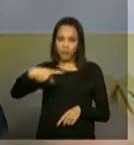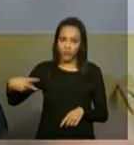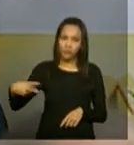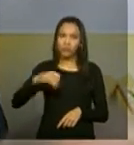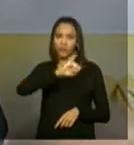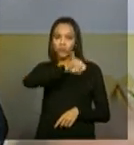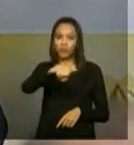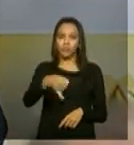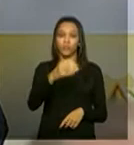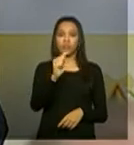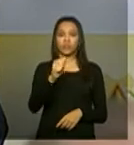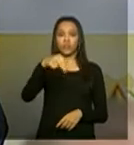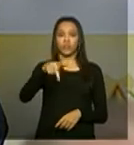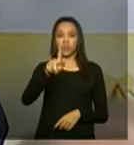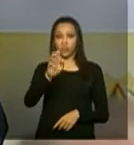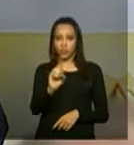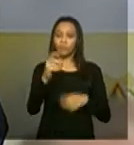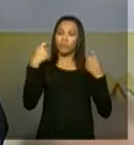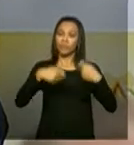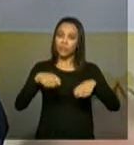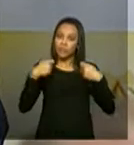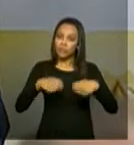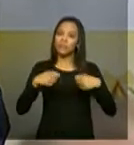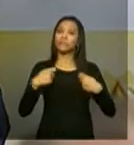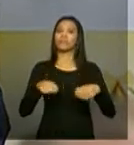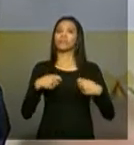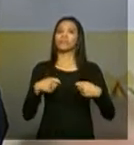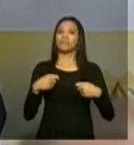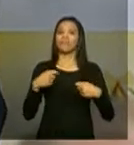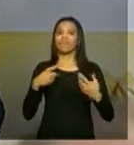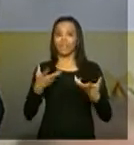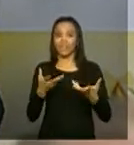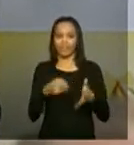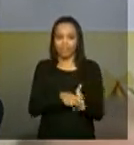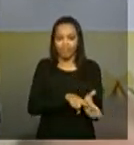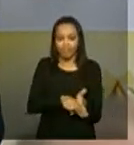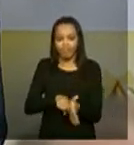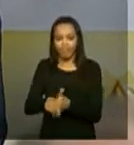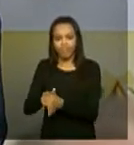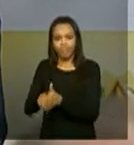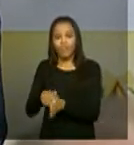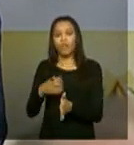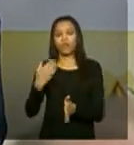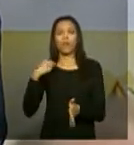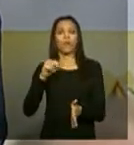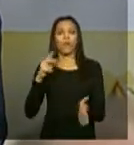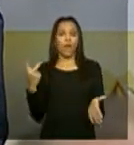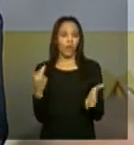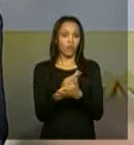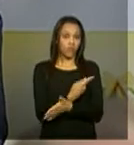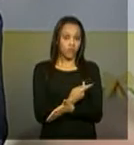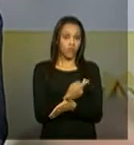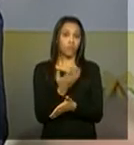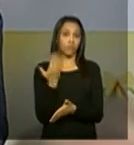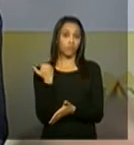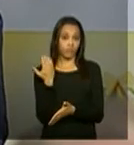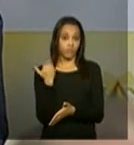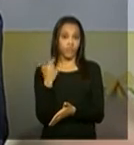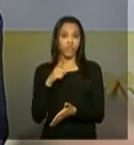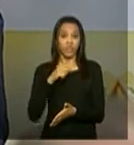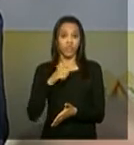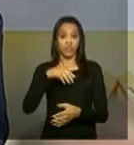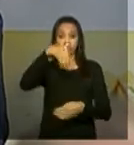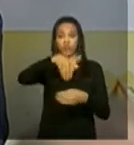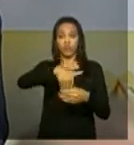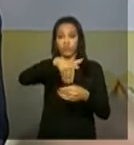ser resgatadas inclusive nós tivemos naquele período uma situação de eleição